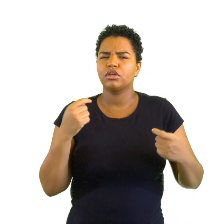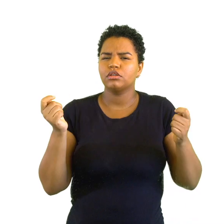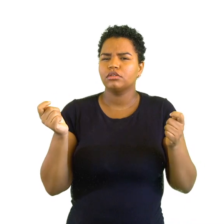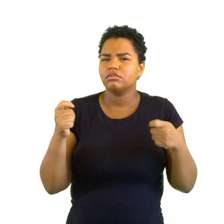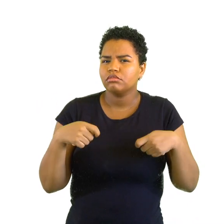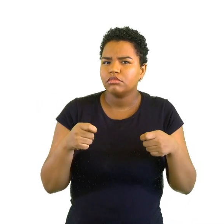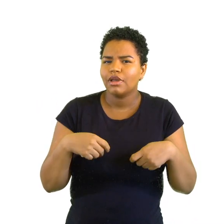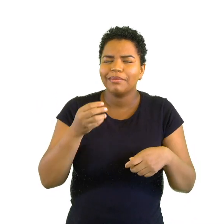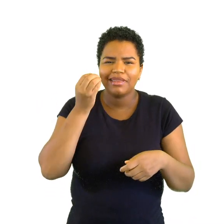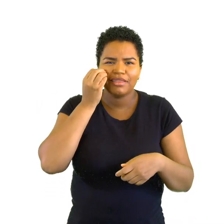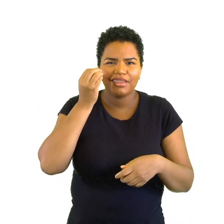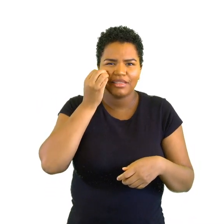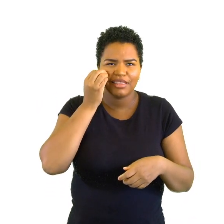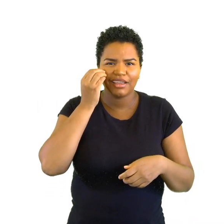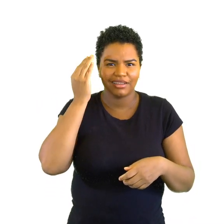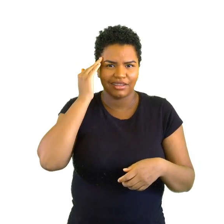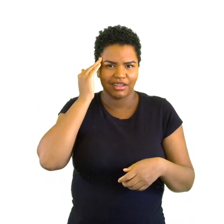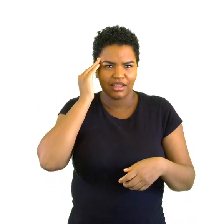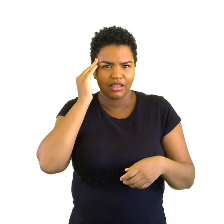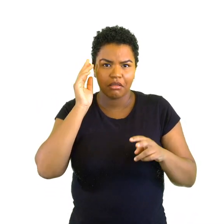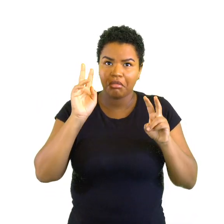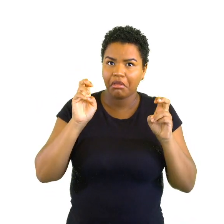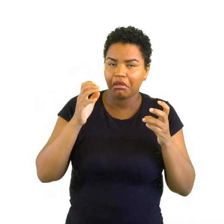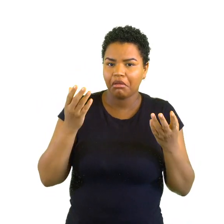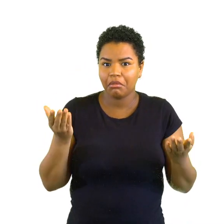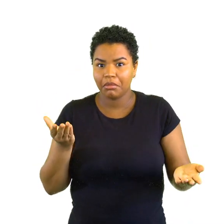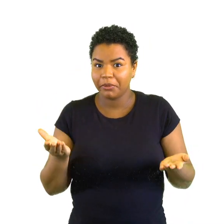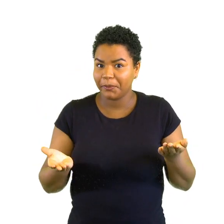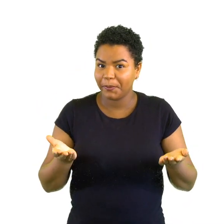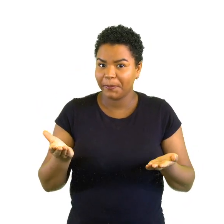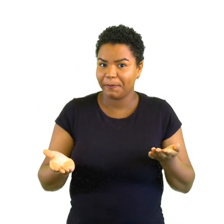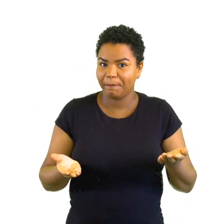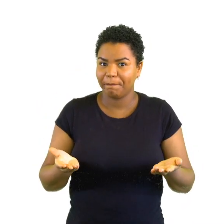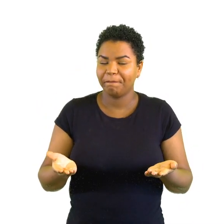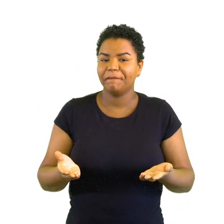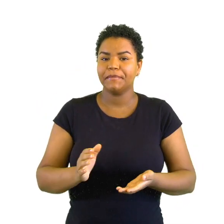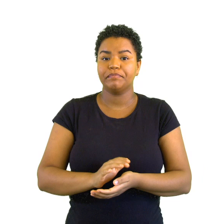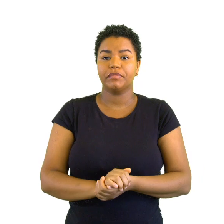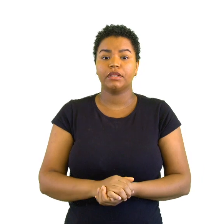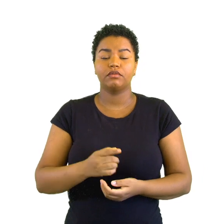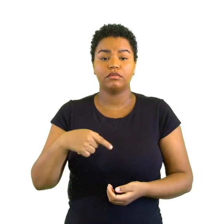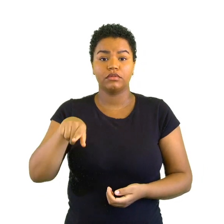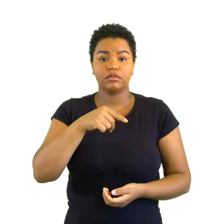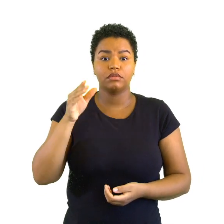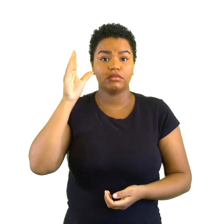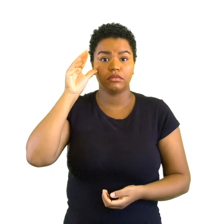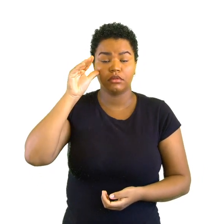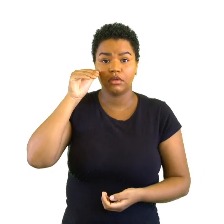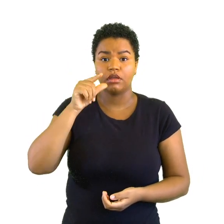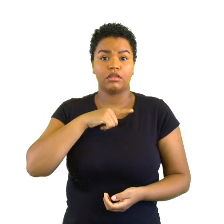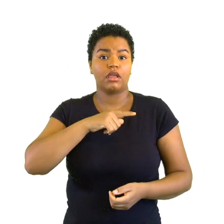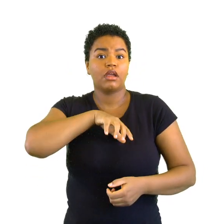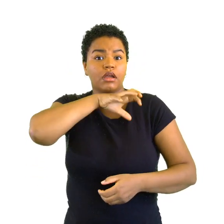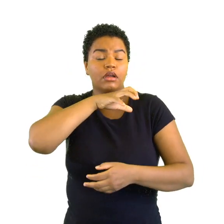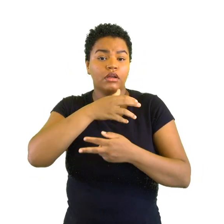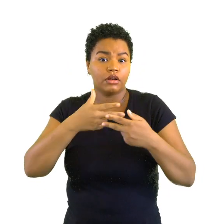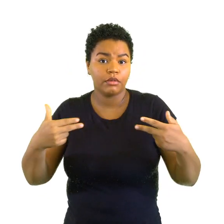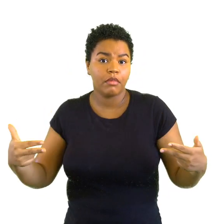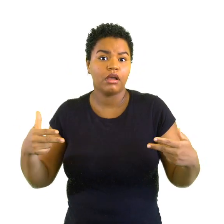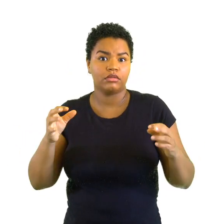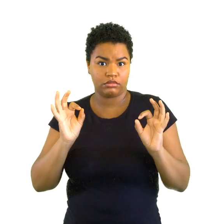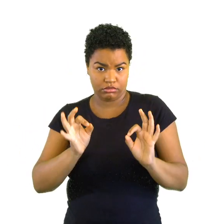que se trataria o texto? Sim, né? Vocês observam que ali tem animais, correto?